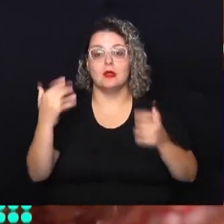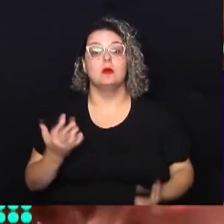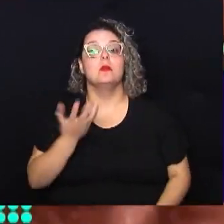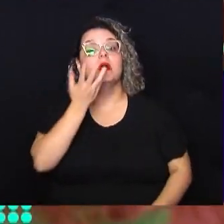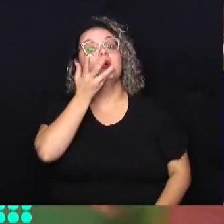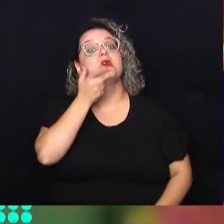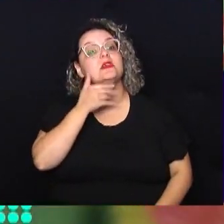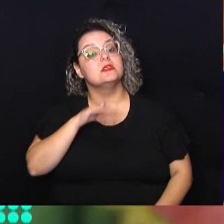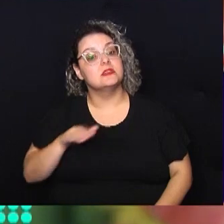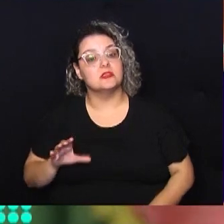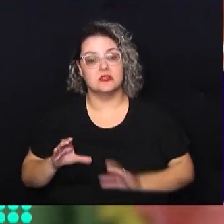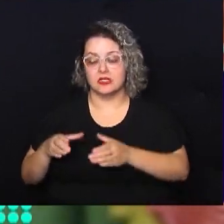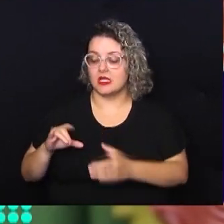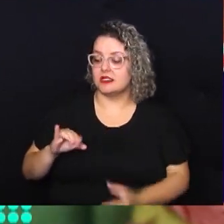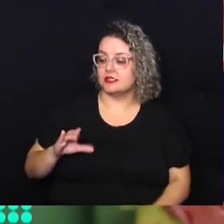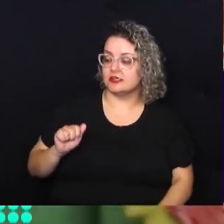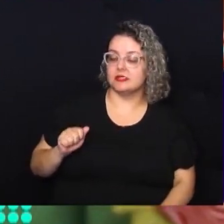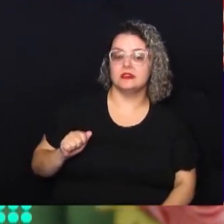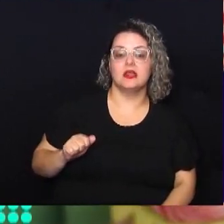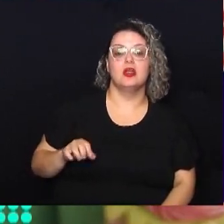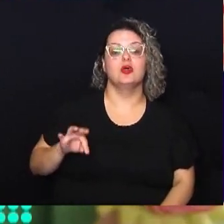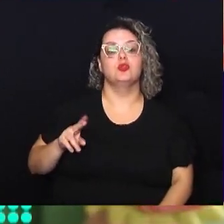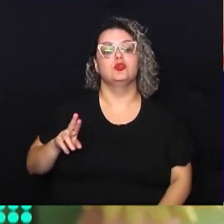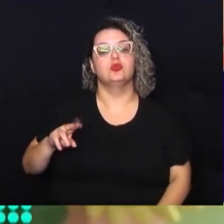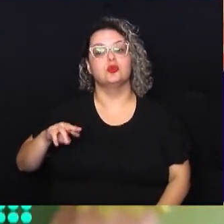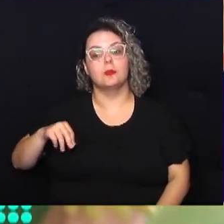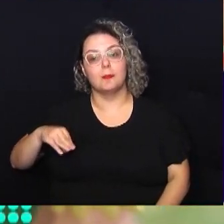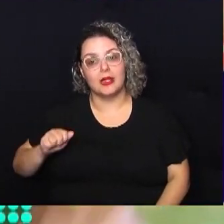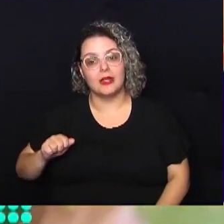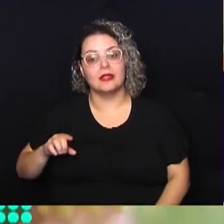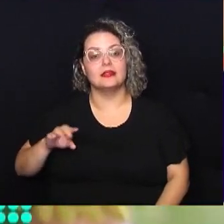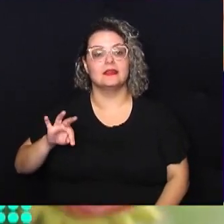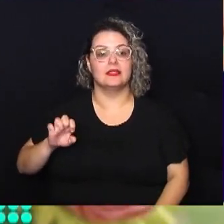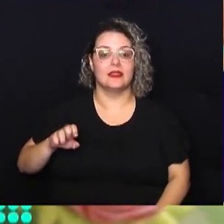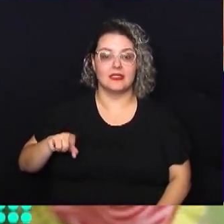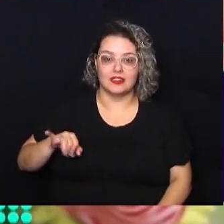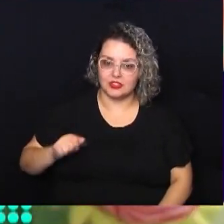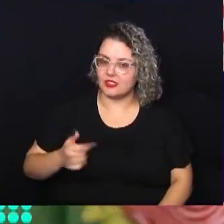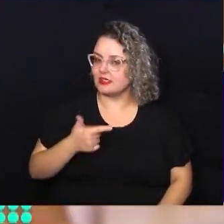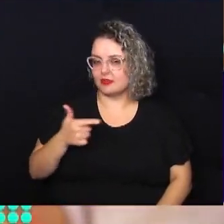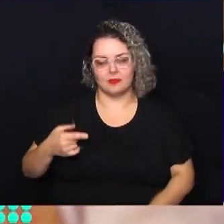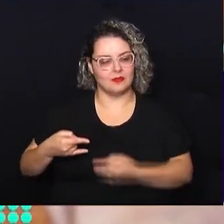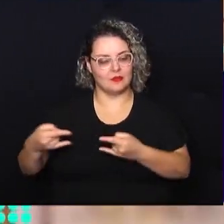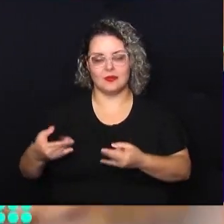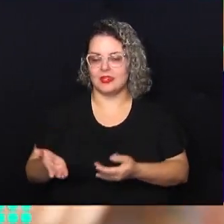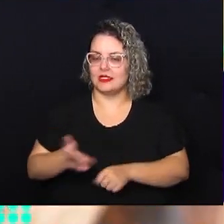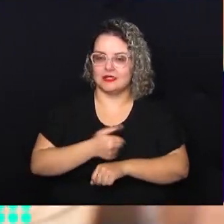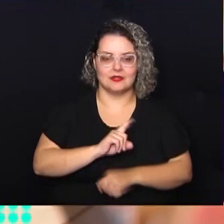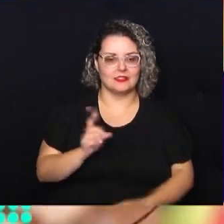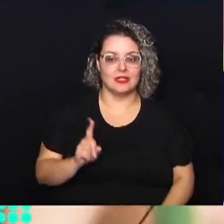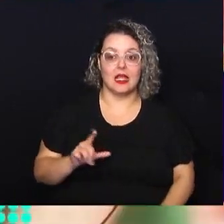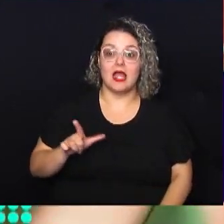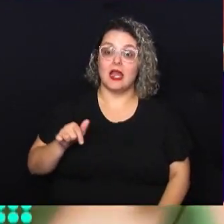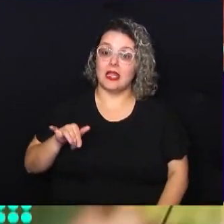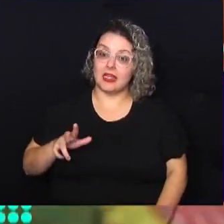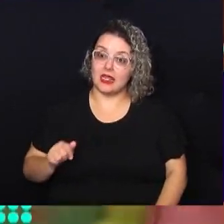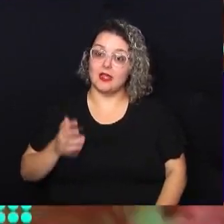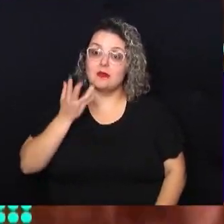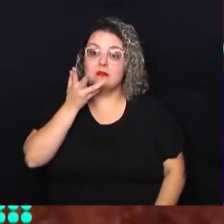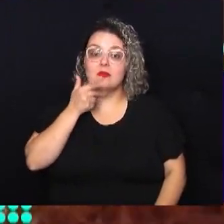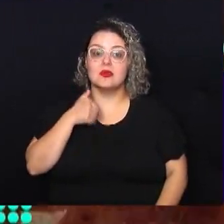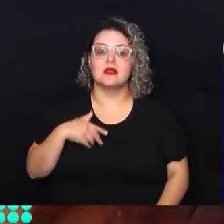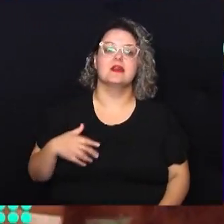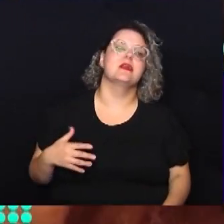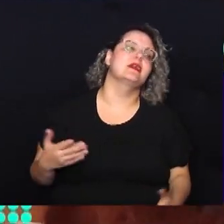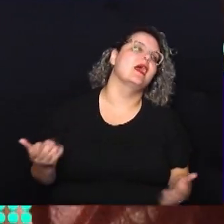a CIA Tuma Teixa, atividade aberta, sem retirada de ingressos. Laia é uma criança fascinada por